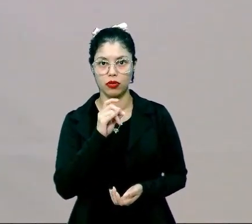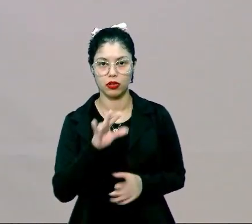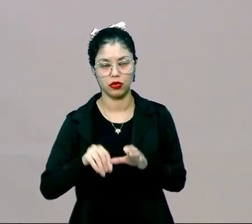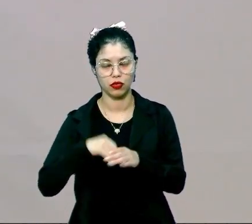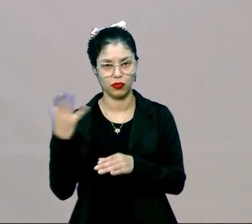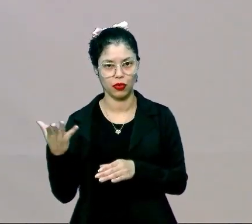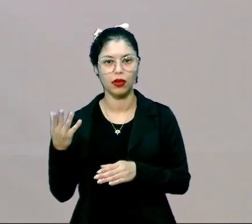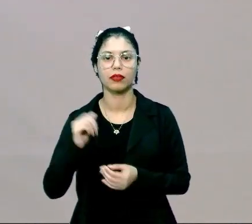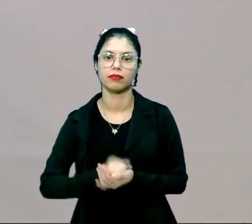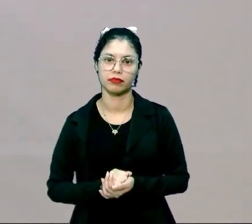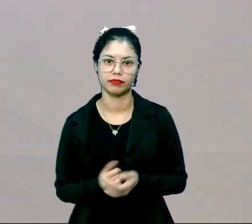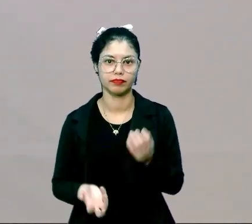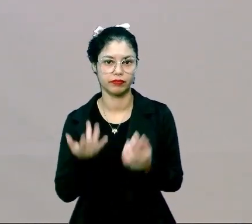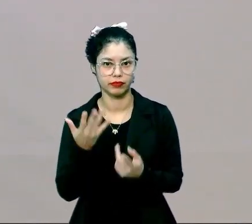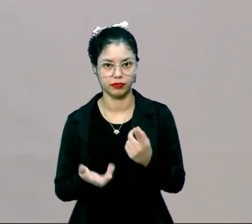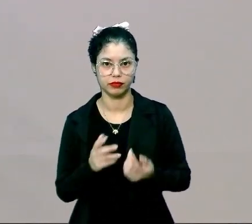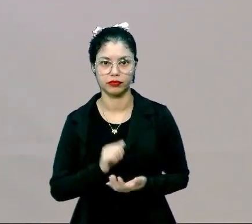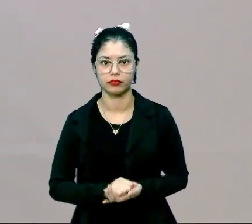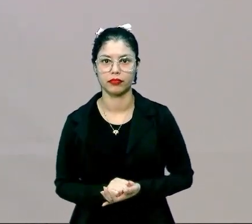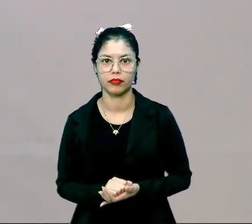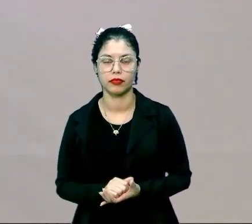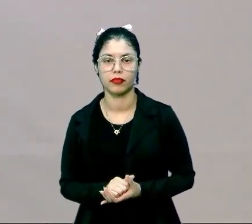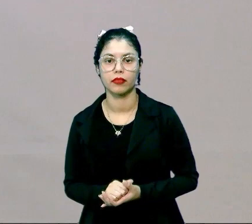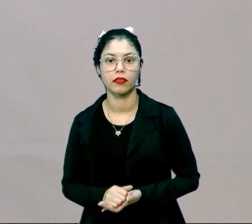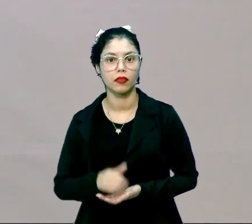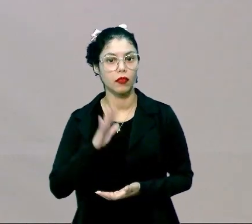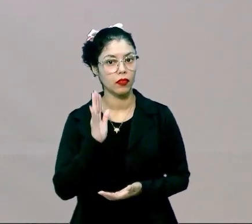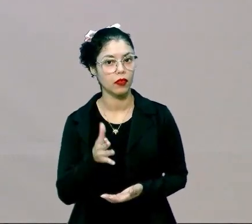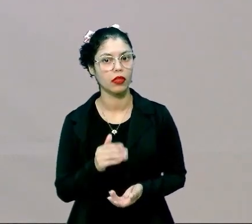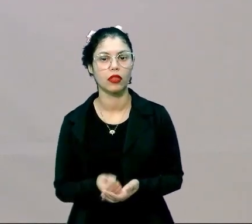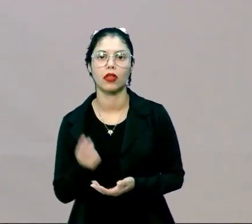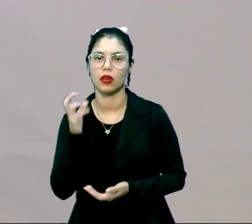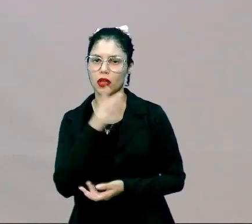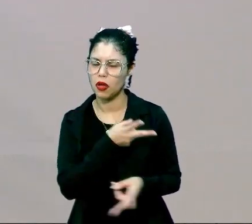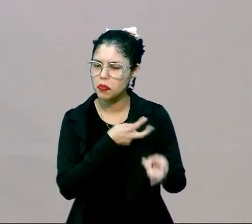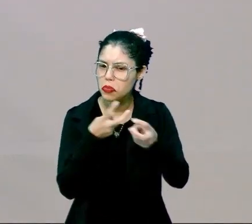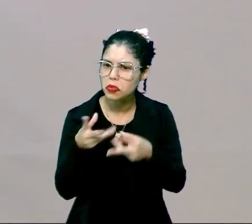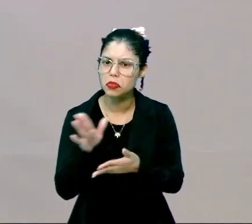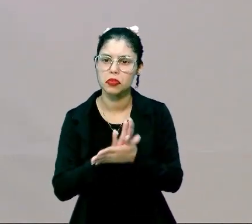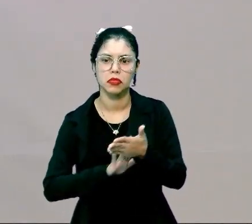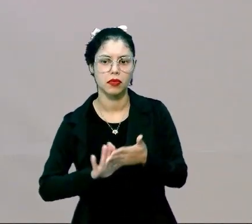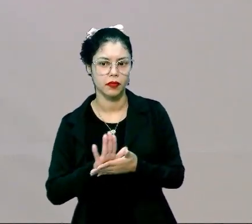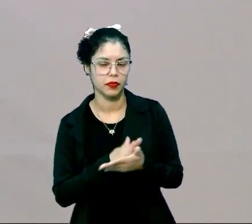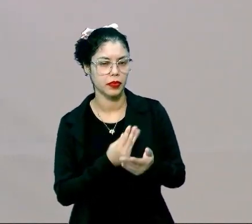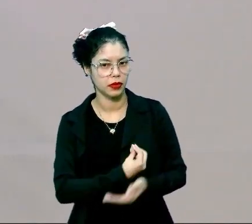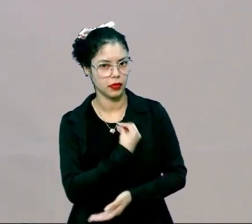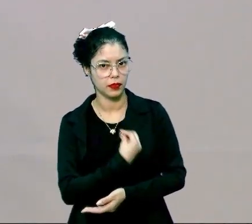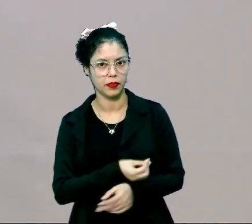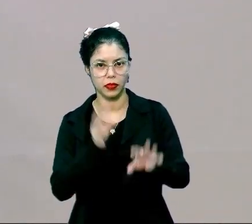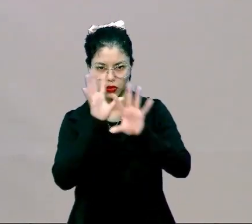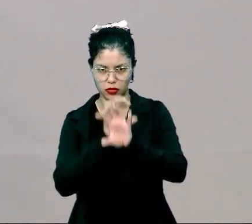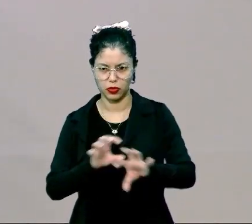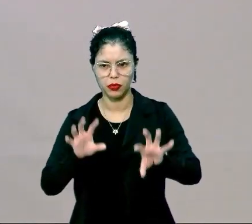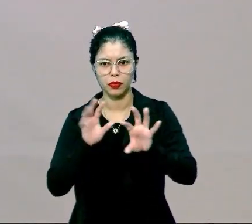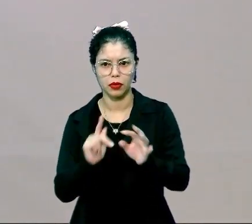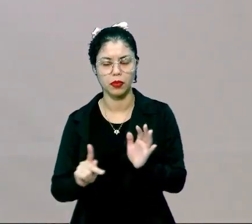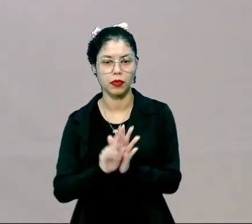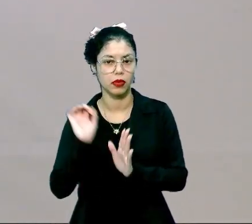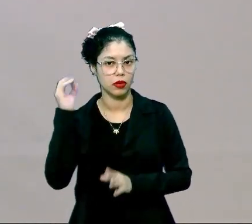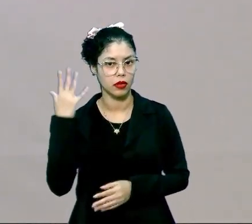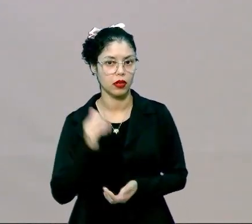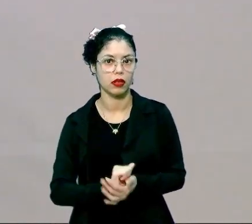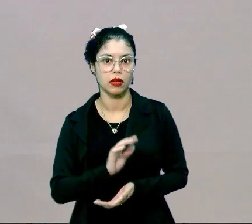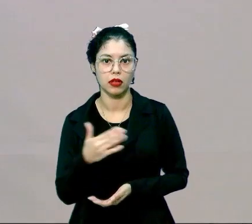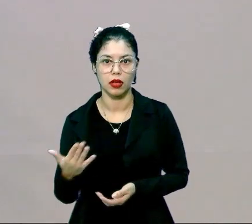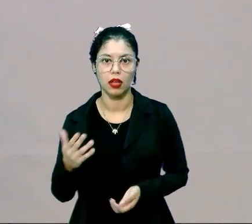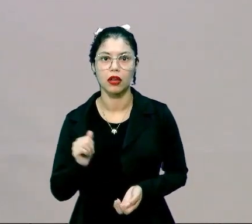ar atmosférico, então tem uma queima incompleta. Já aquela queima que a gente não percebe a presença das fumaças acontecendo ali,